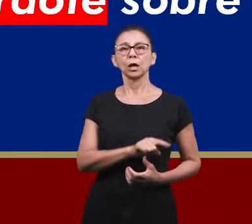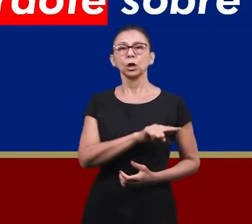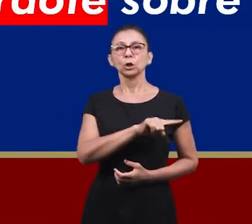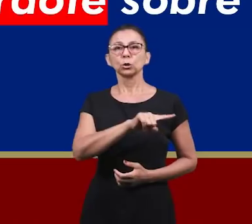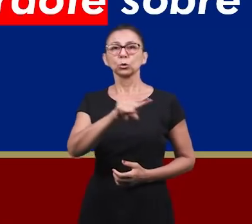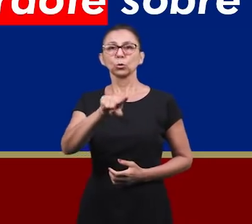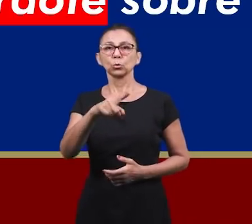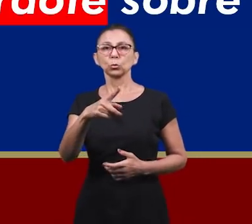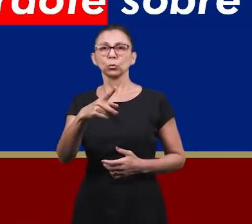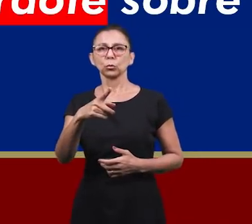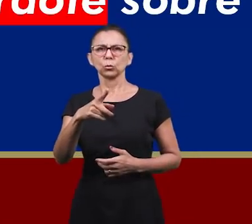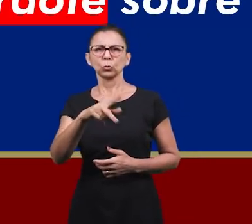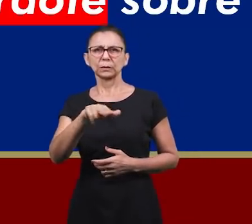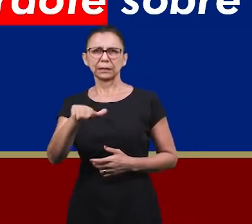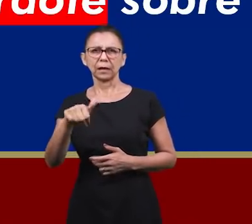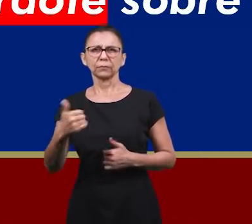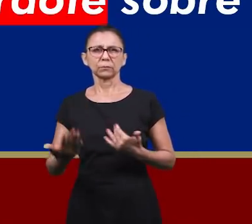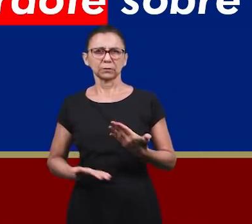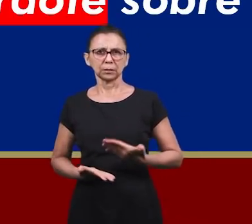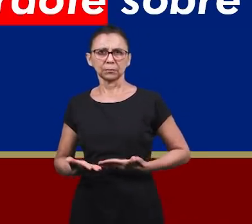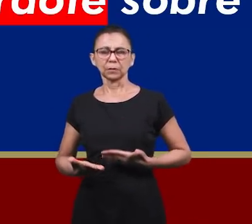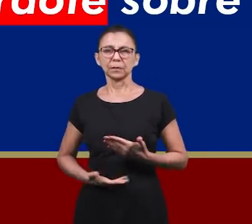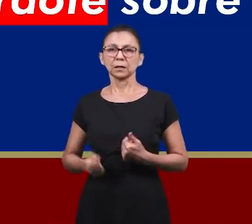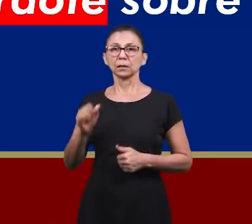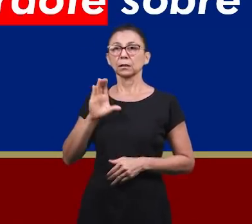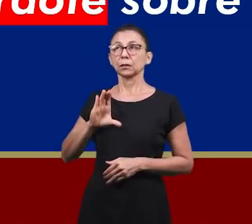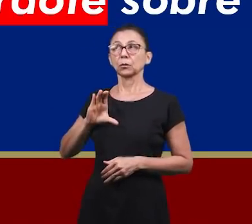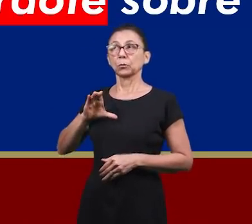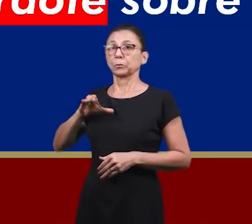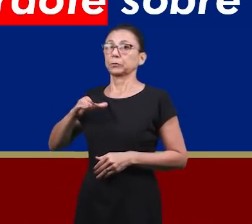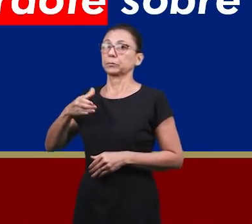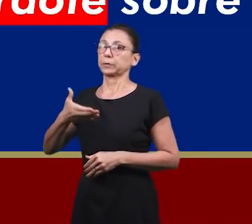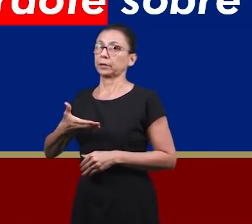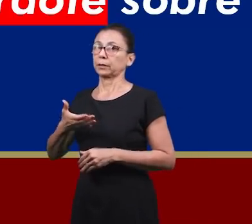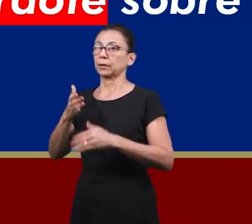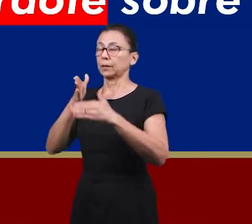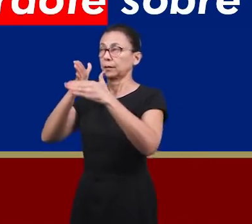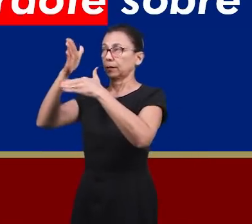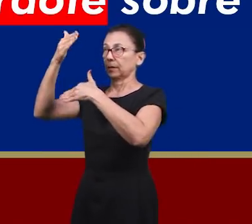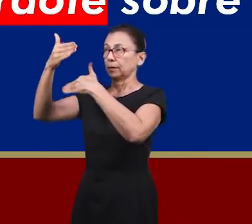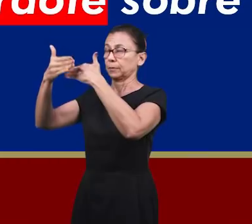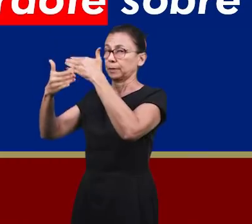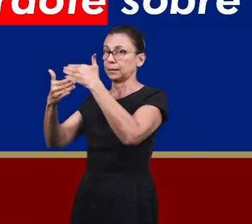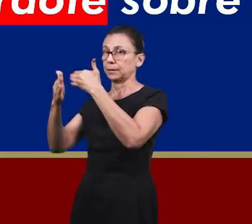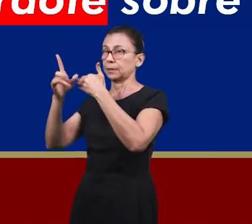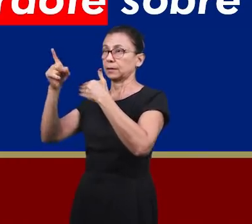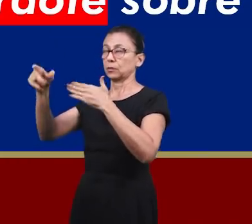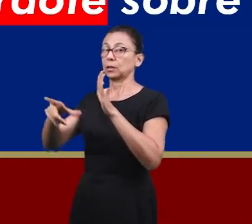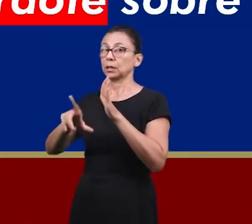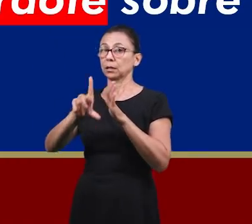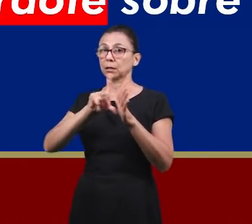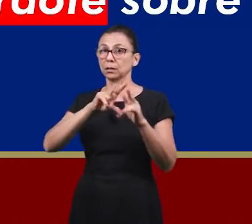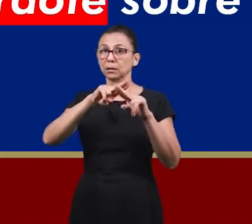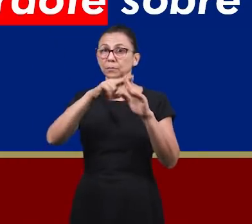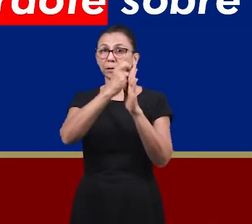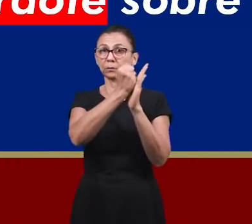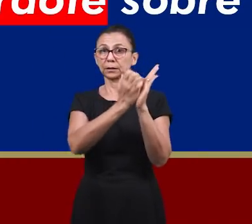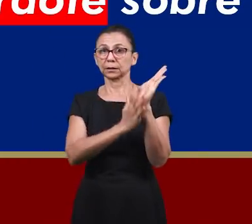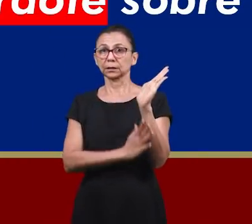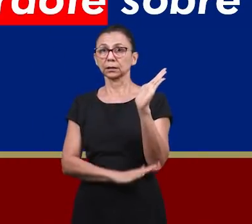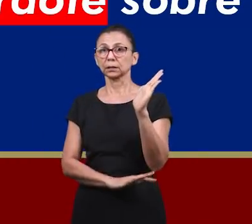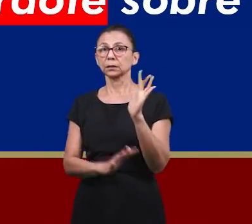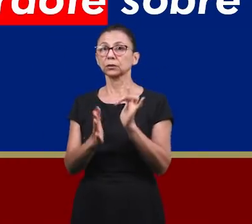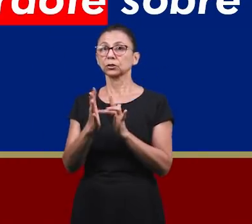irmãos, ousadia para entrar no santuário, pelo sangue de Jesus,